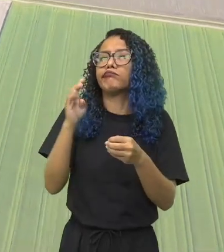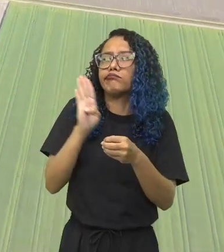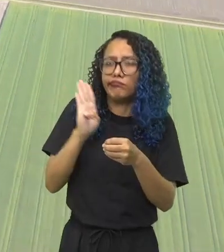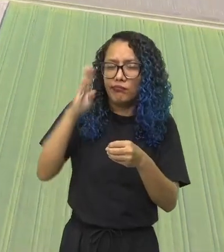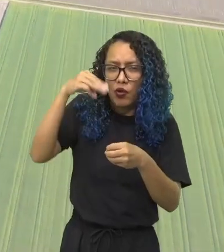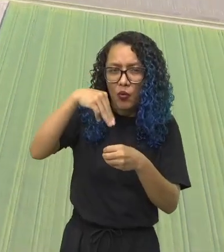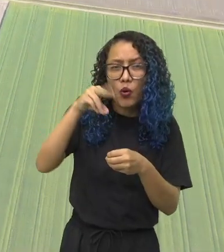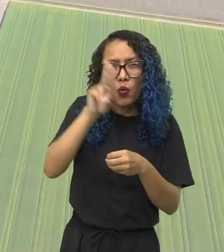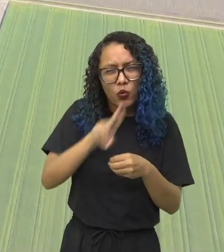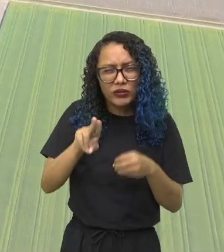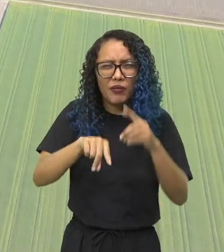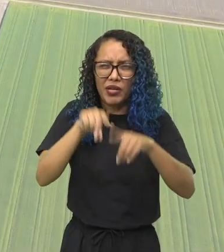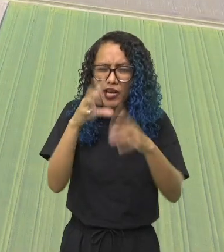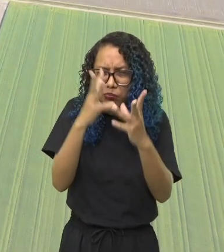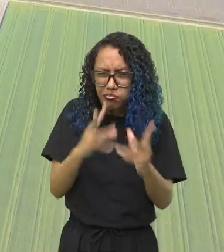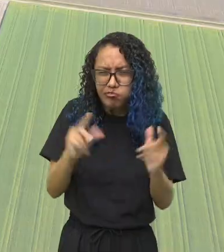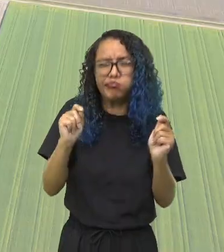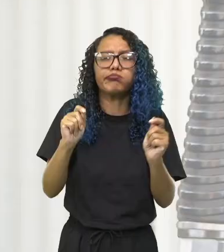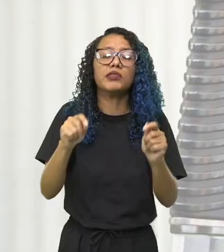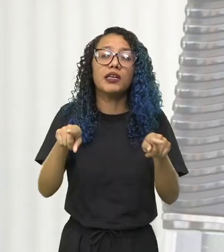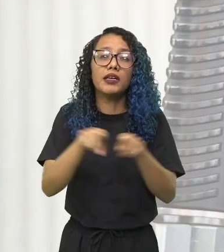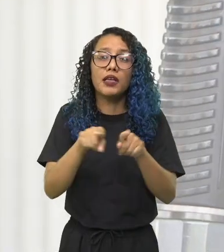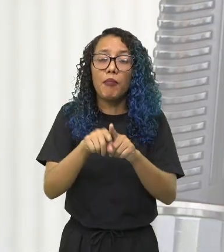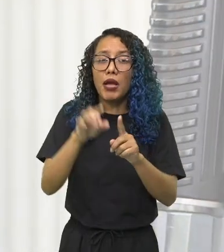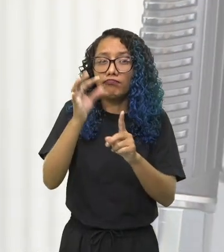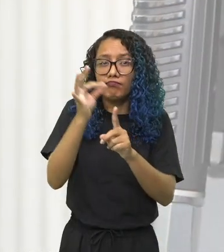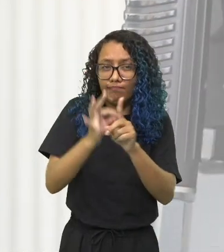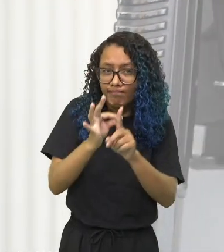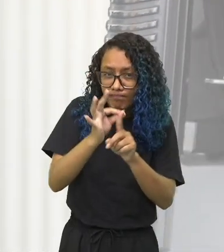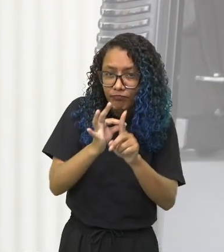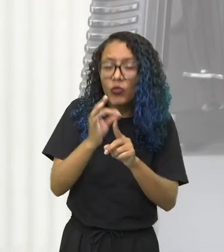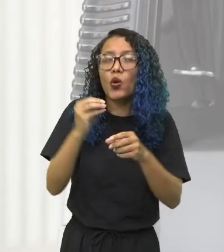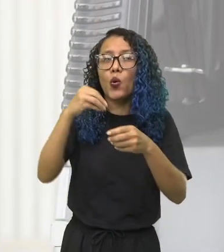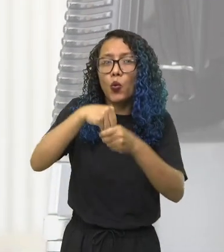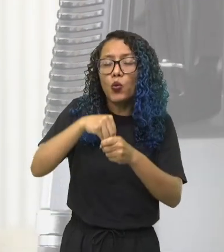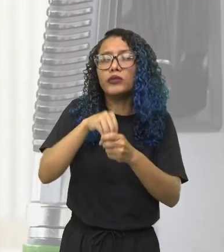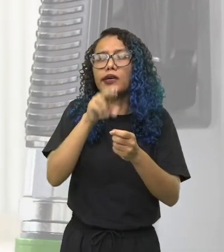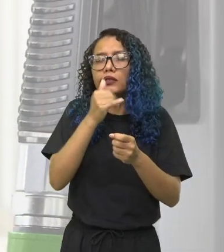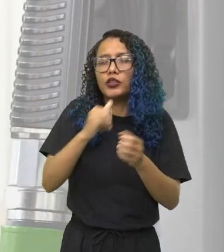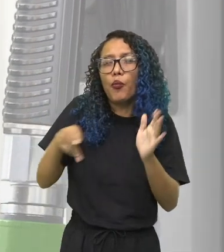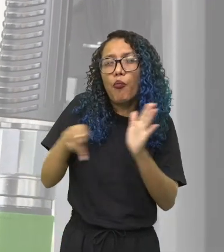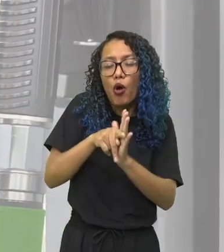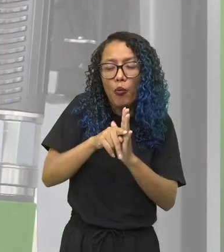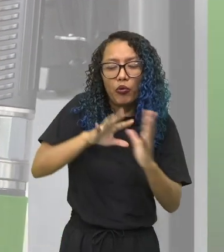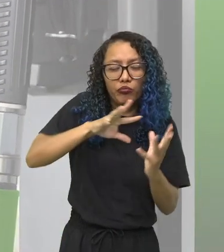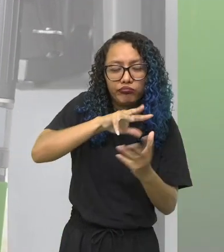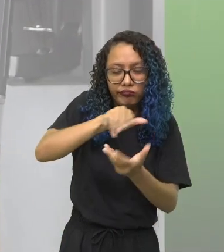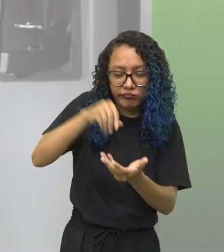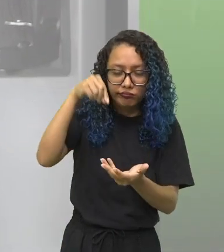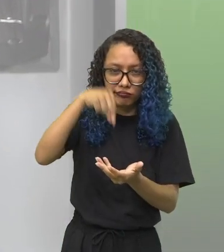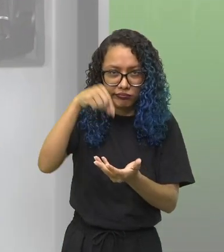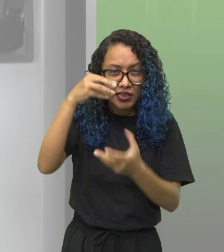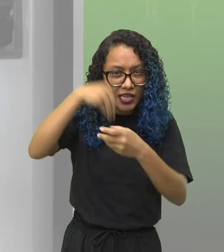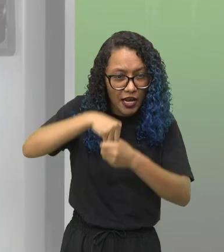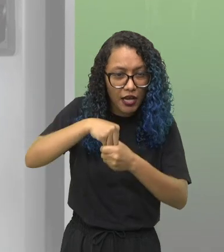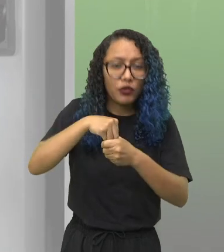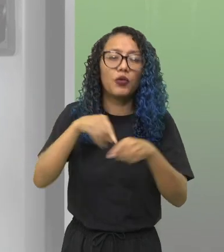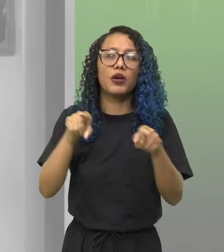orgânica, a geotérmica, que utiliza a energia do interior da Terra, e também temos a